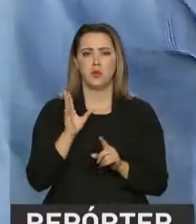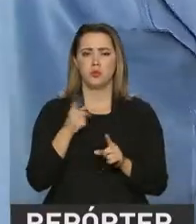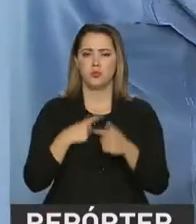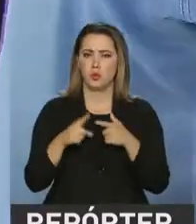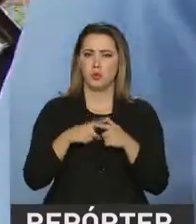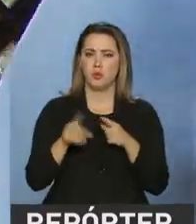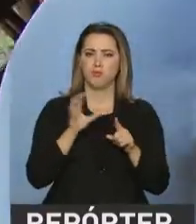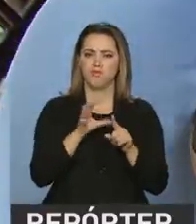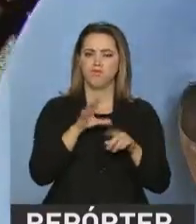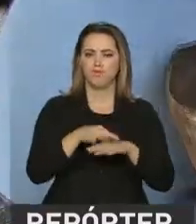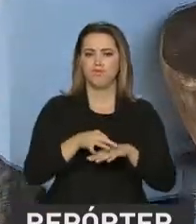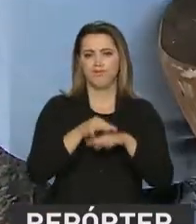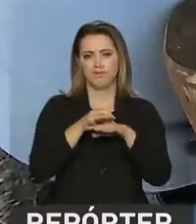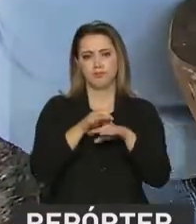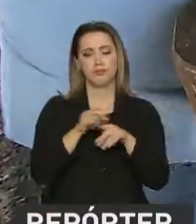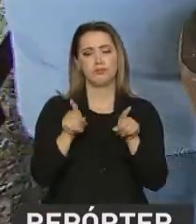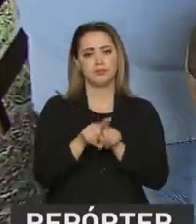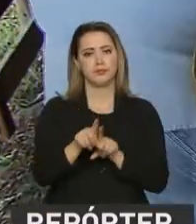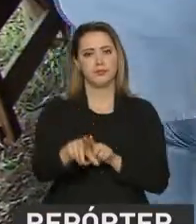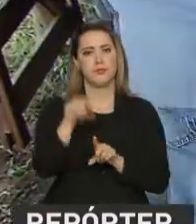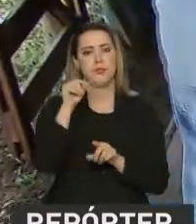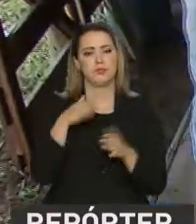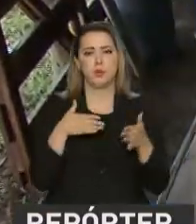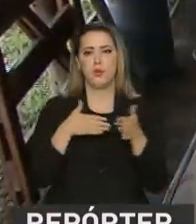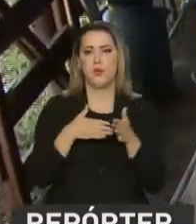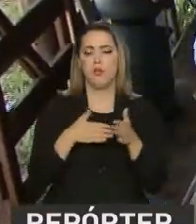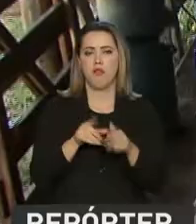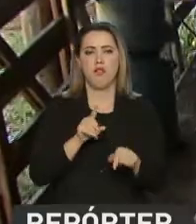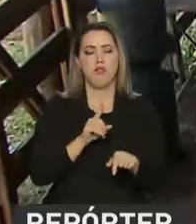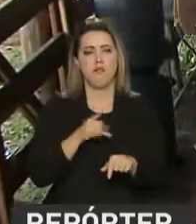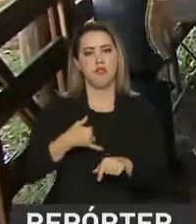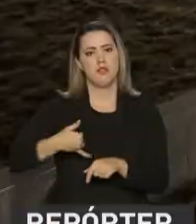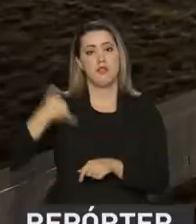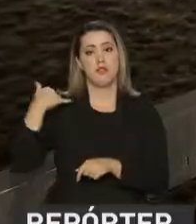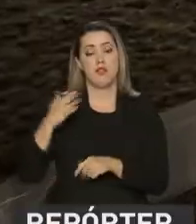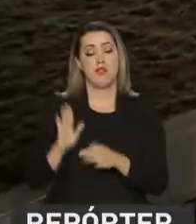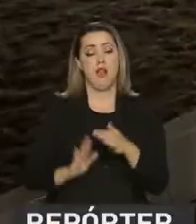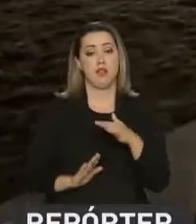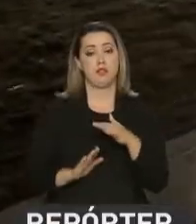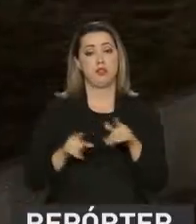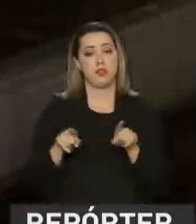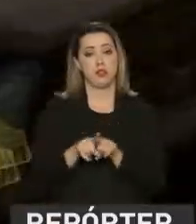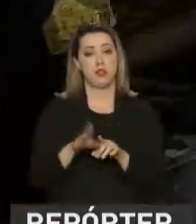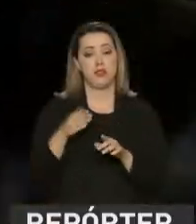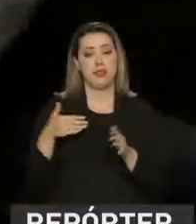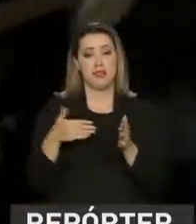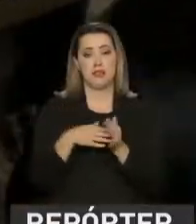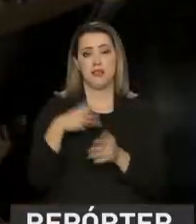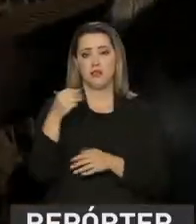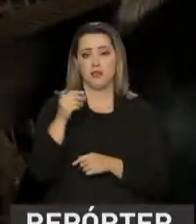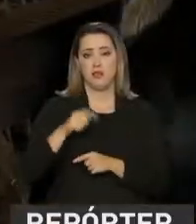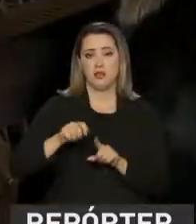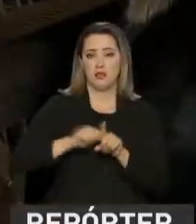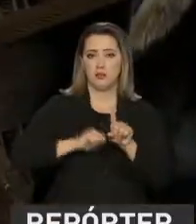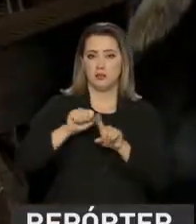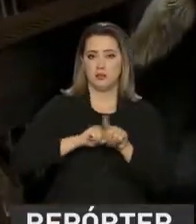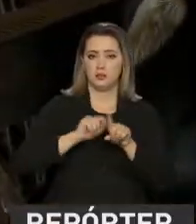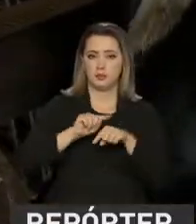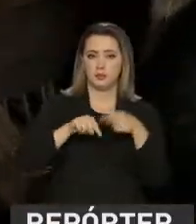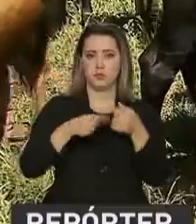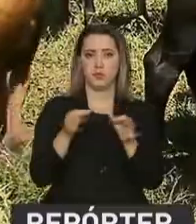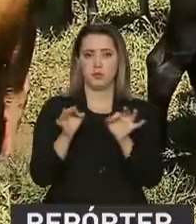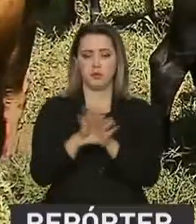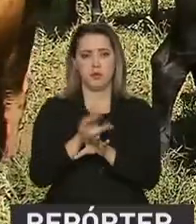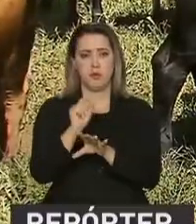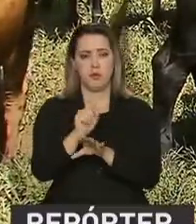carne também pode ser definida uma limitação da faixa etária de vacinação para animais de até 30 meses em fim